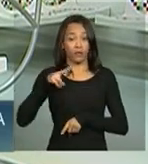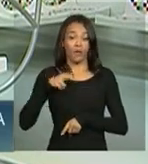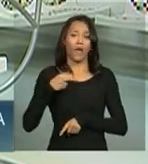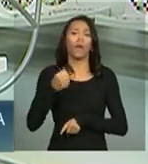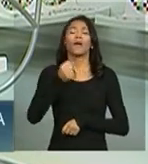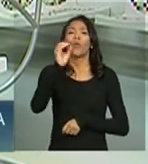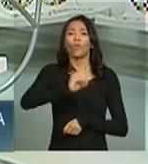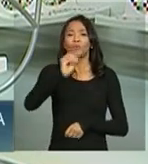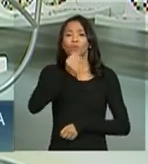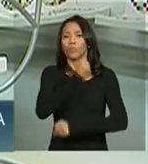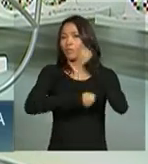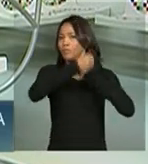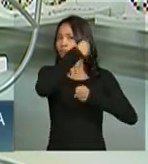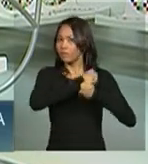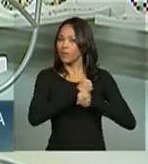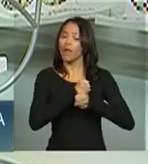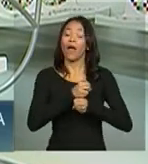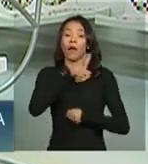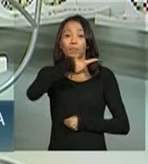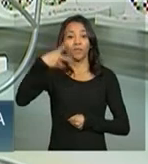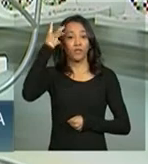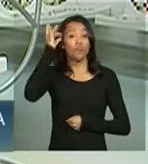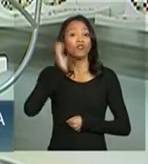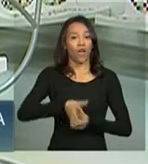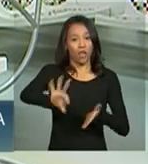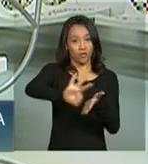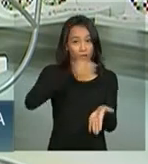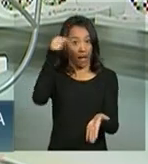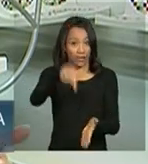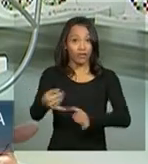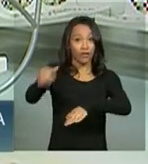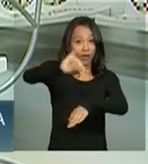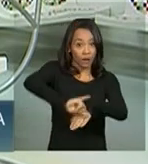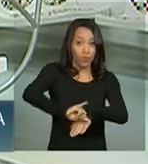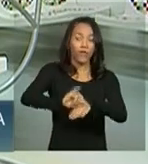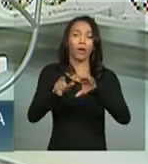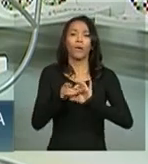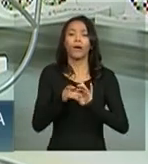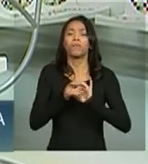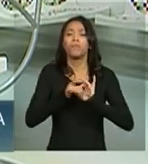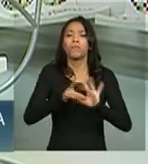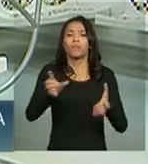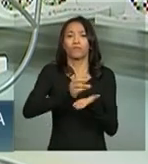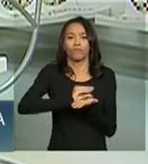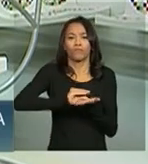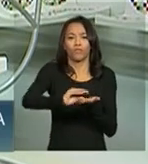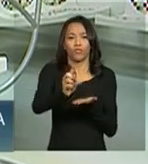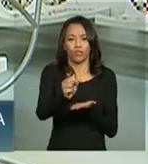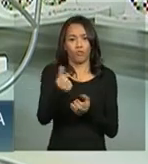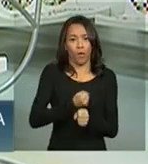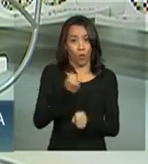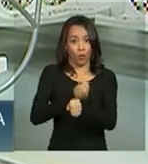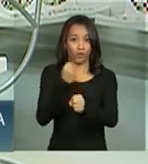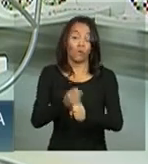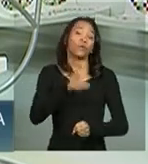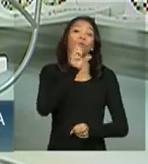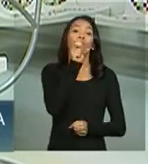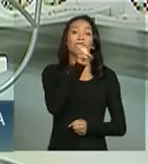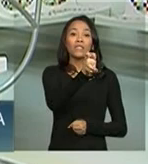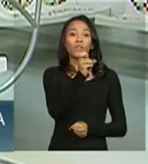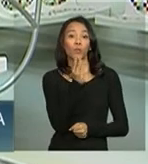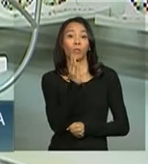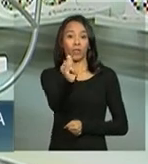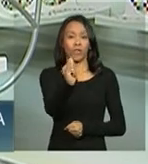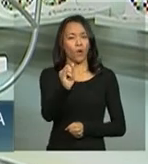passado, a presidenta Dilma Rousseff assinou, aqui mesmo em Salvador, a liberação de verbas para a obra. Dos 5 bilhões